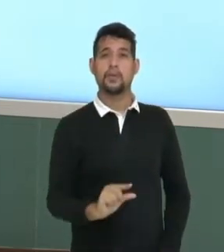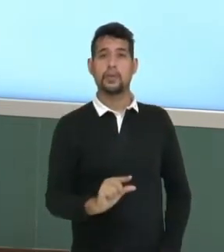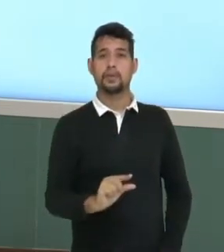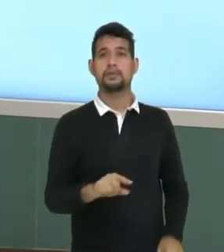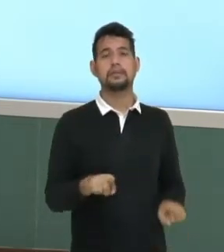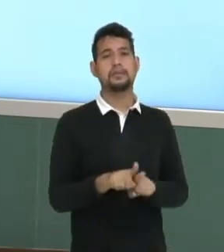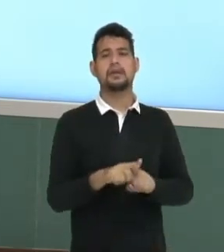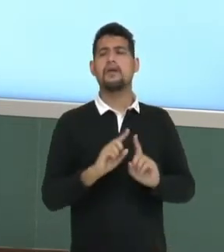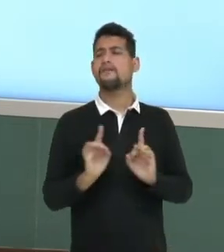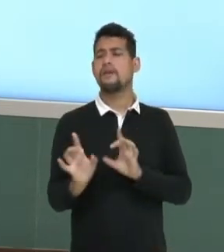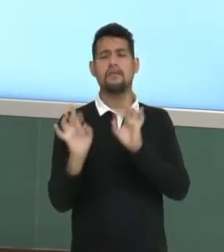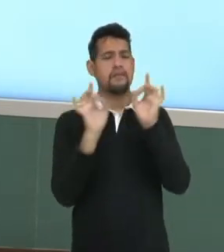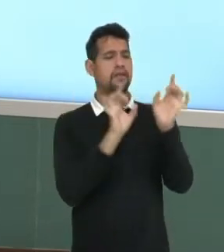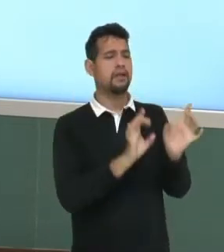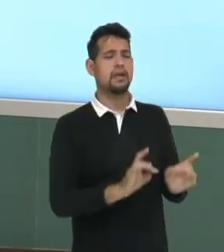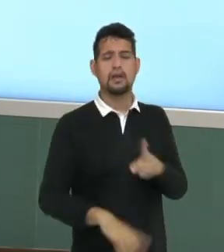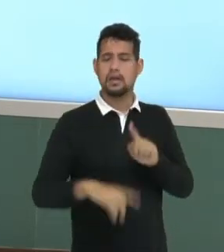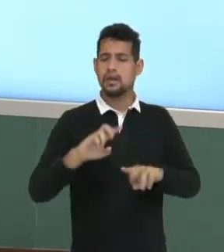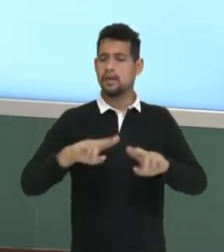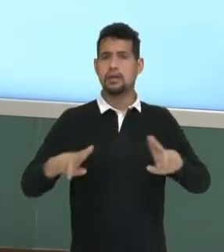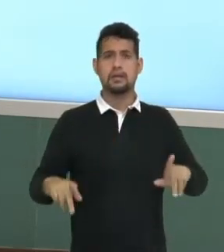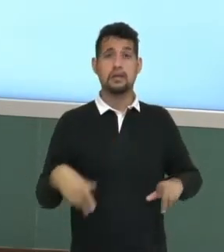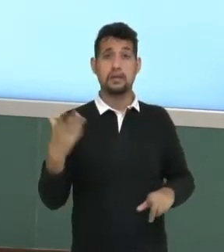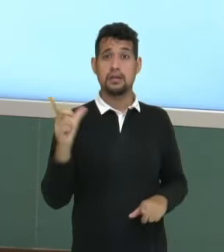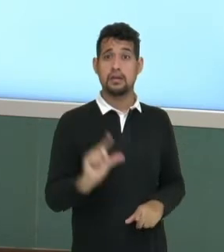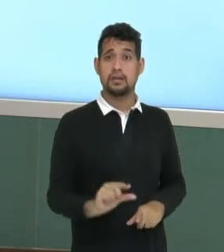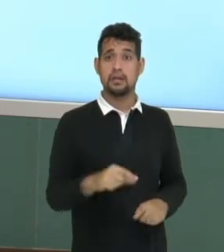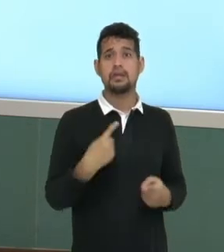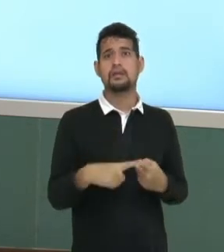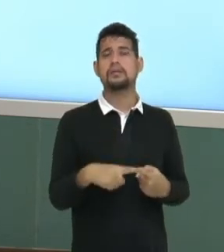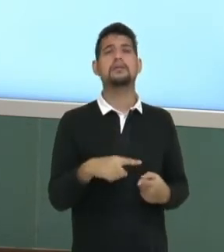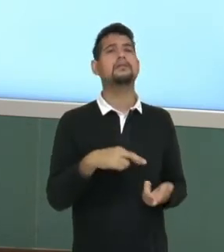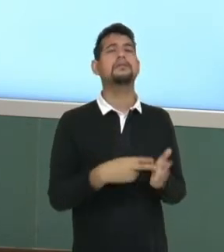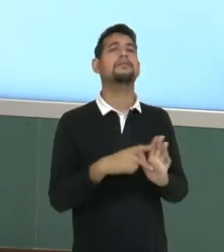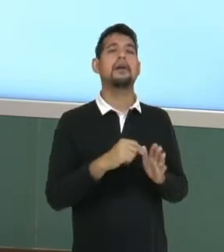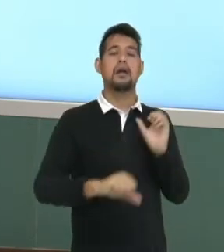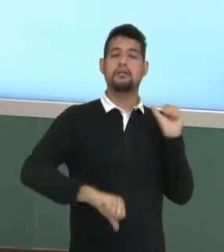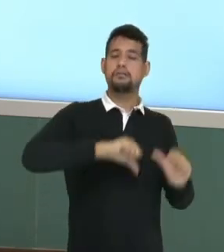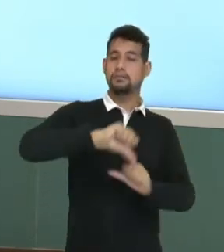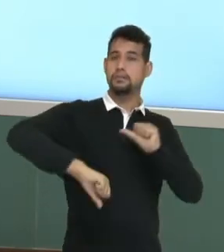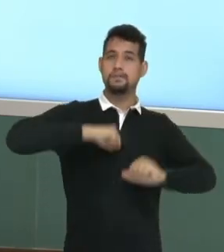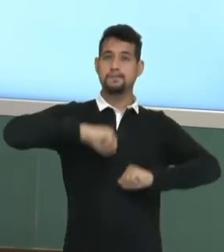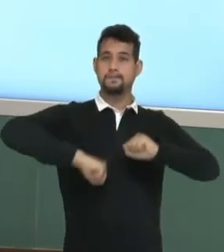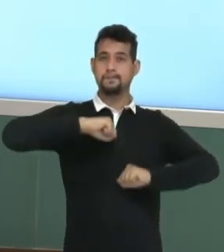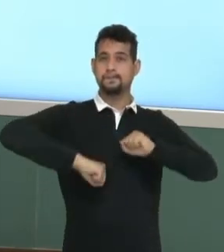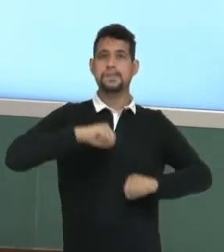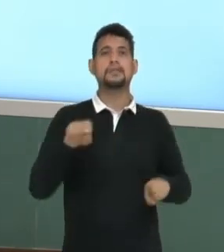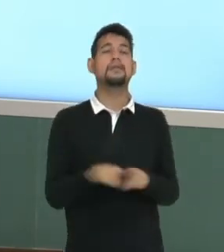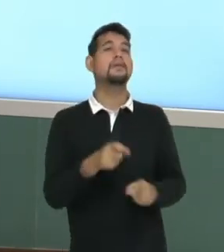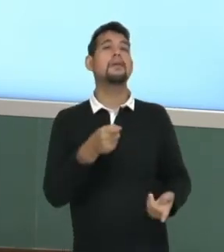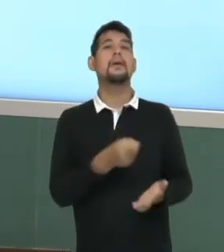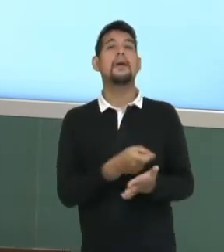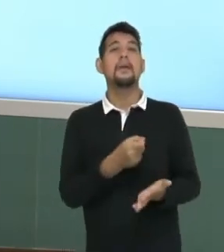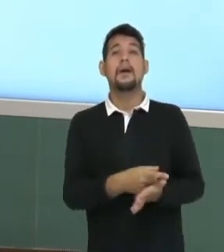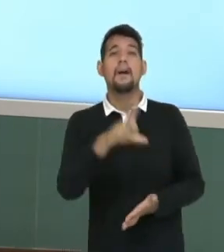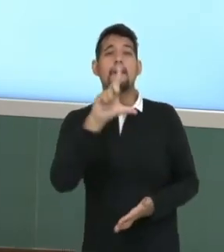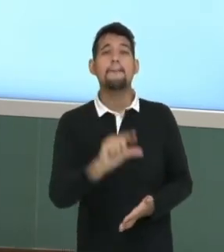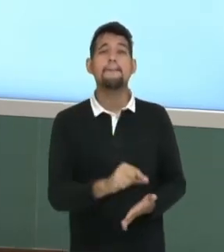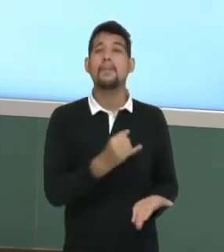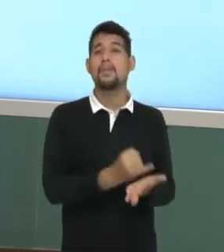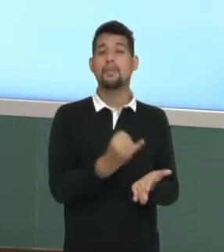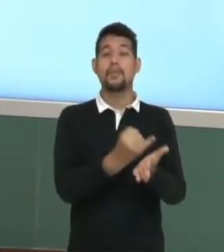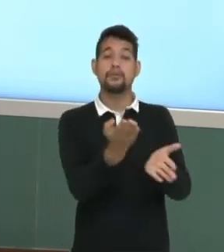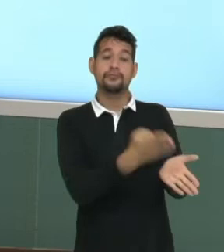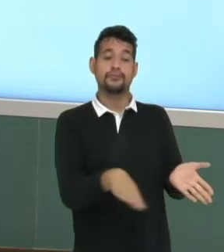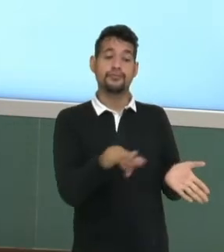de comercializar esses produtos mais baratos, uma vez que vivia sua revolução industrial, eles pagavam menos impostos ao